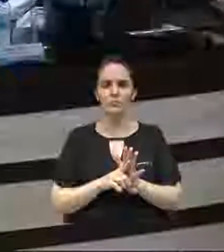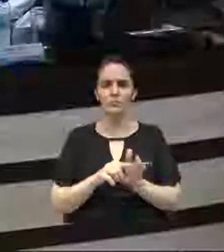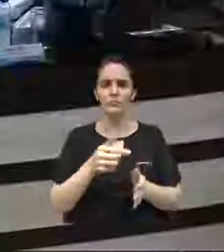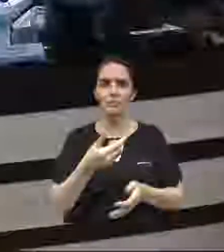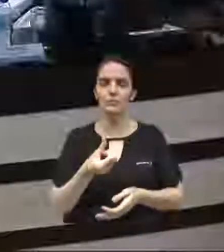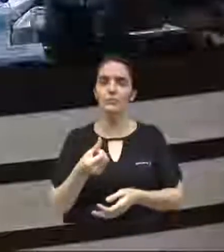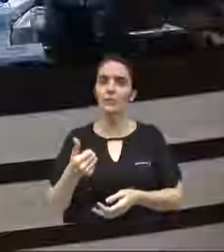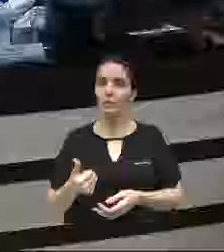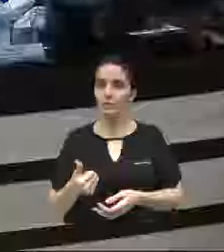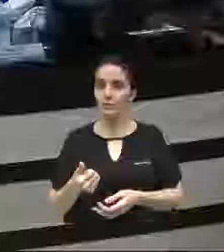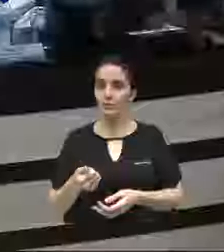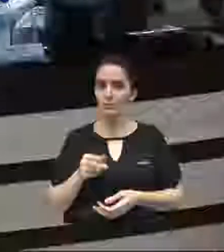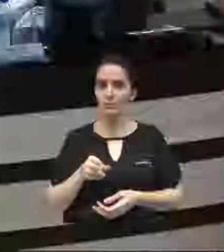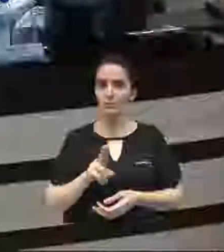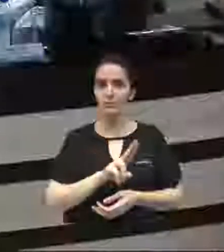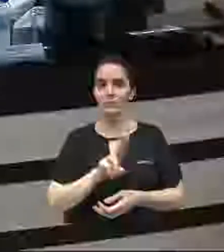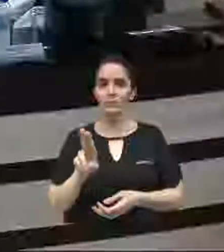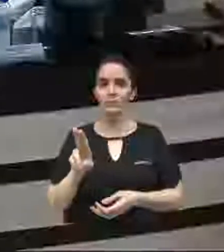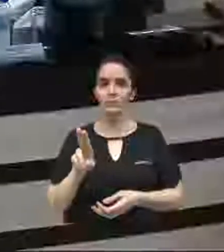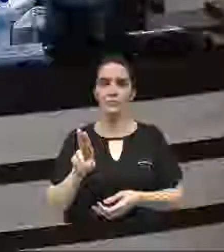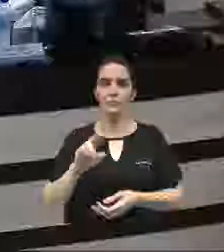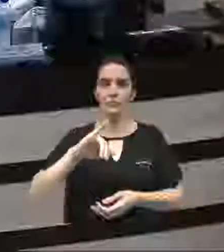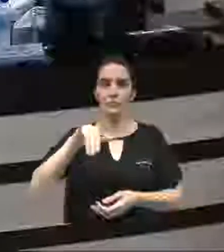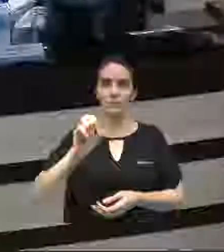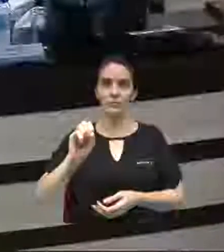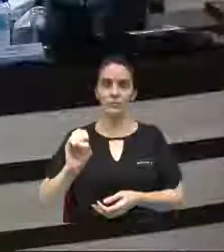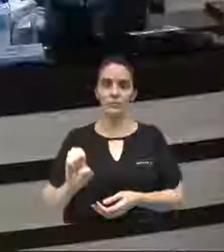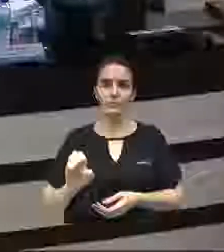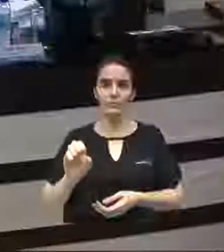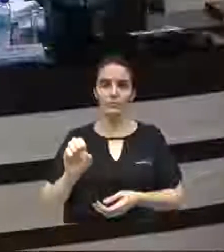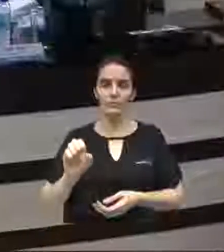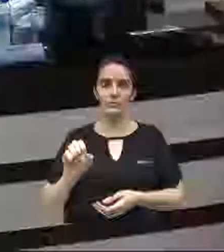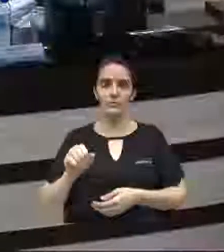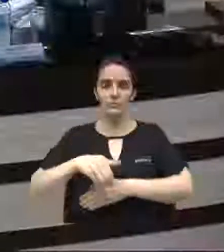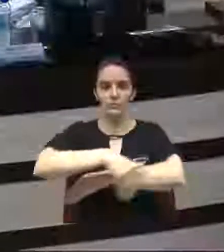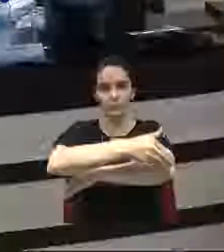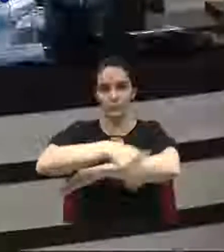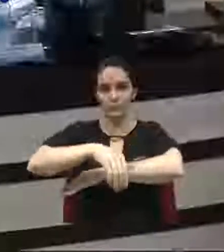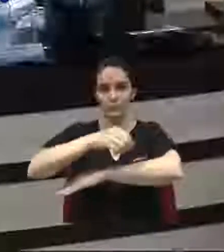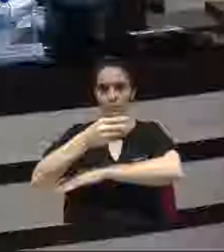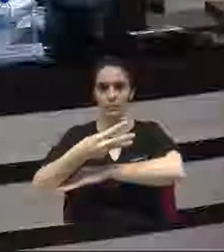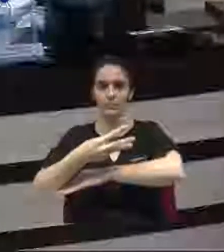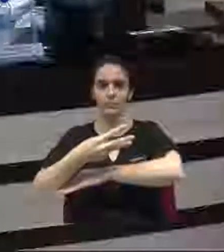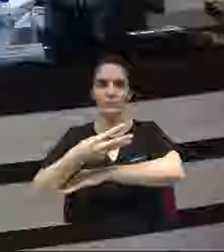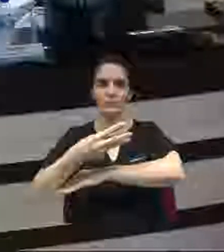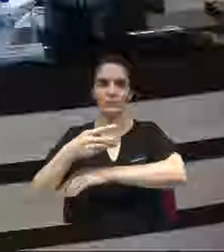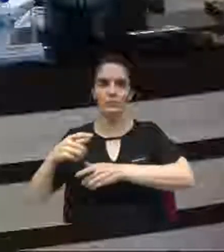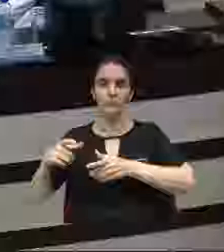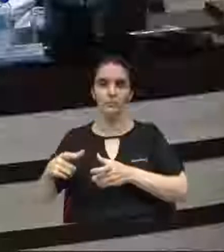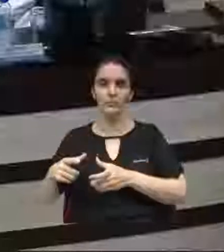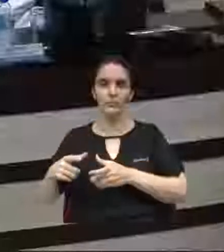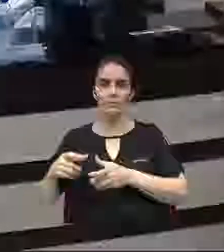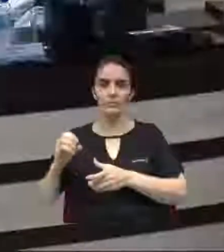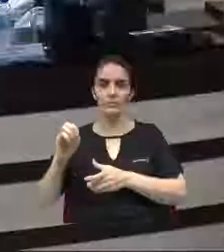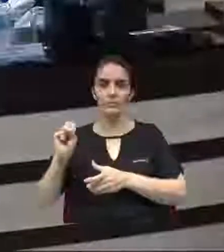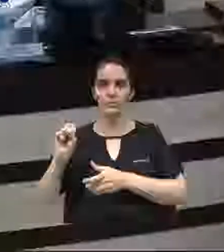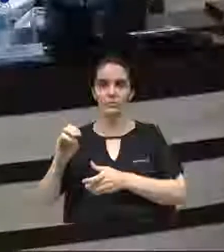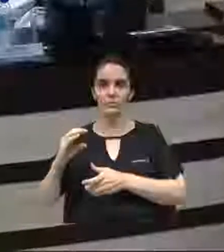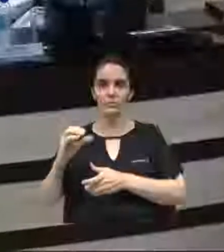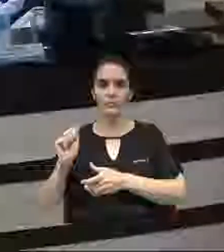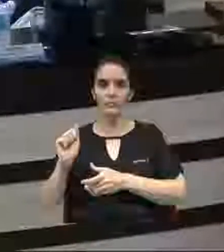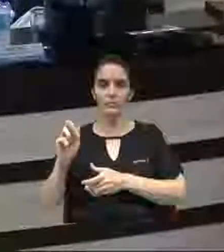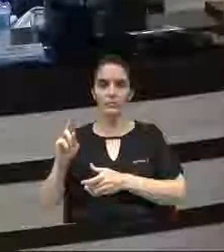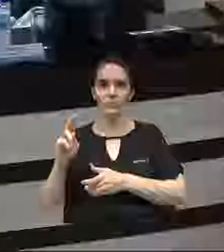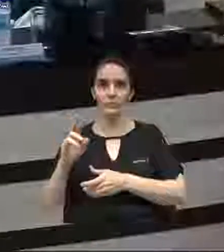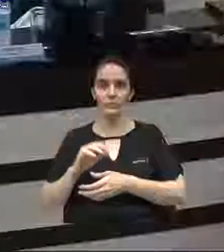261. Perpetua o nome de José Lúcio Marinho, a rua projetada 3, do Jardim Dom Oscar Romero.